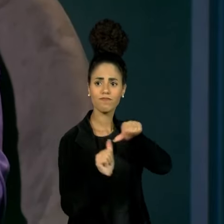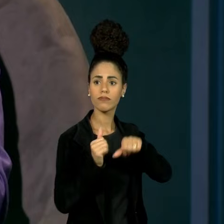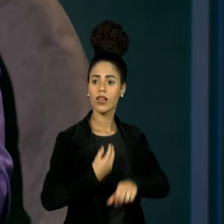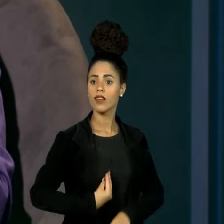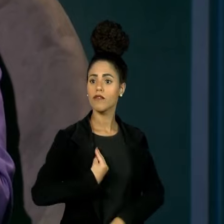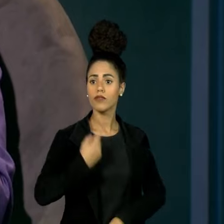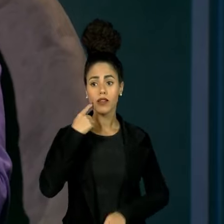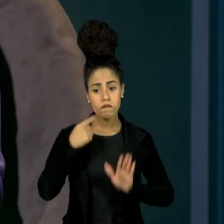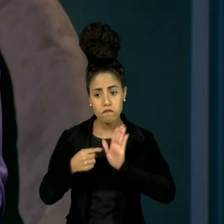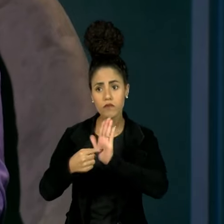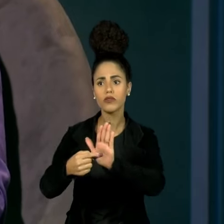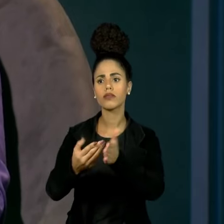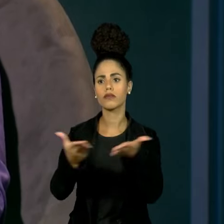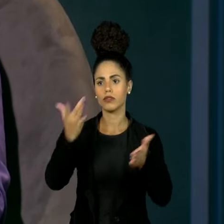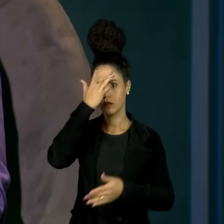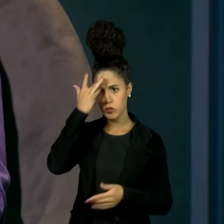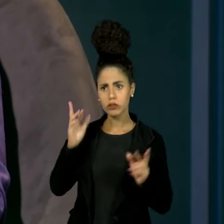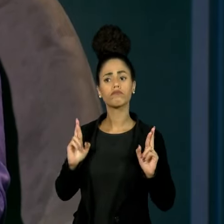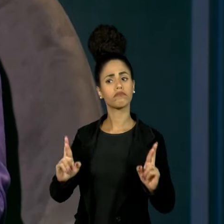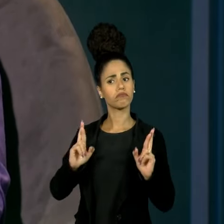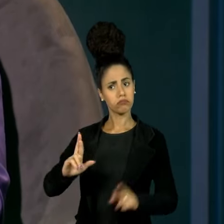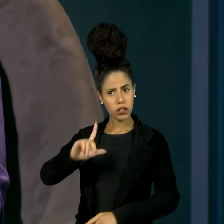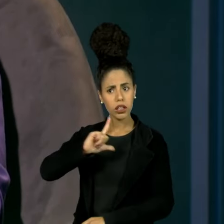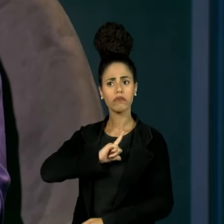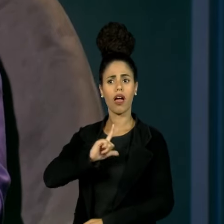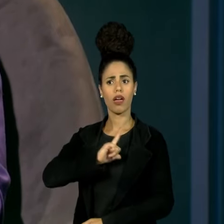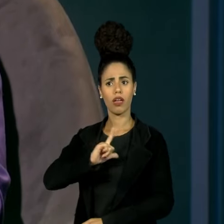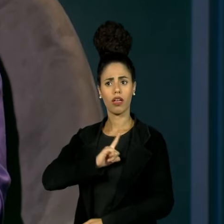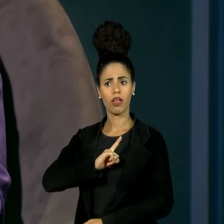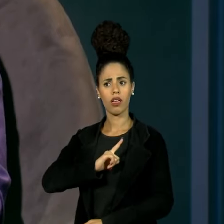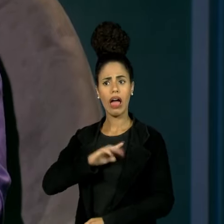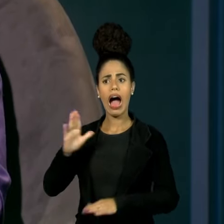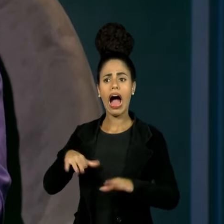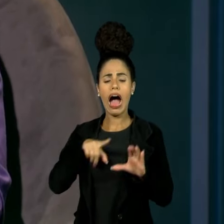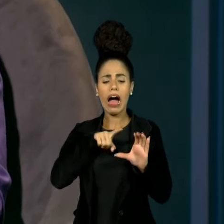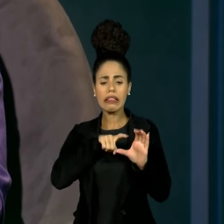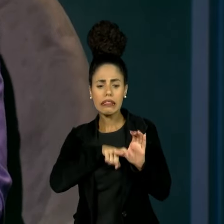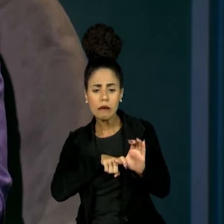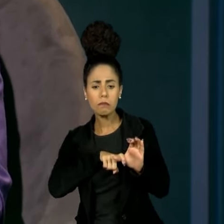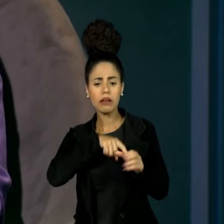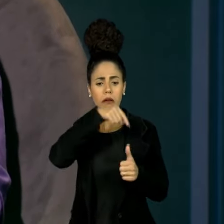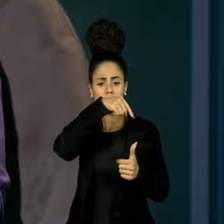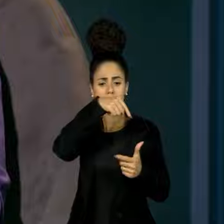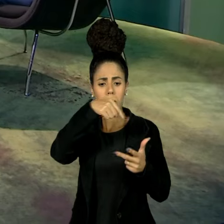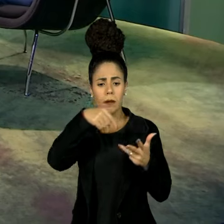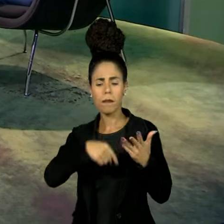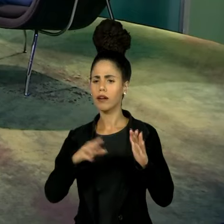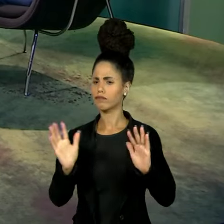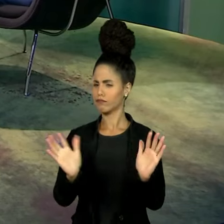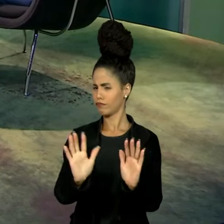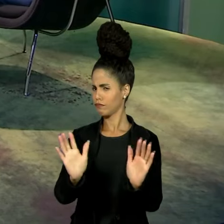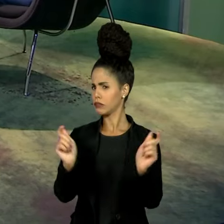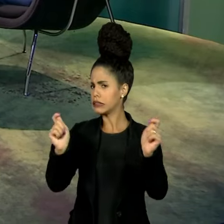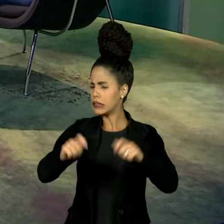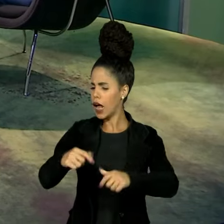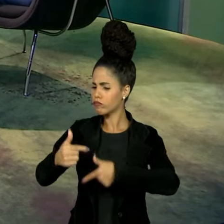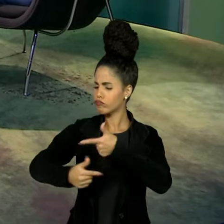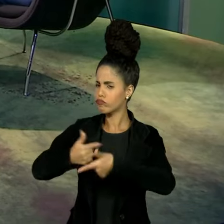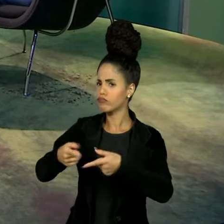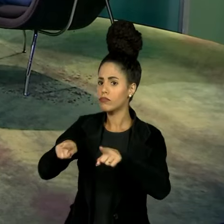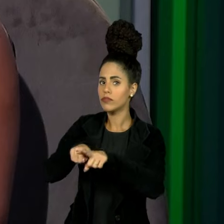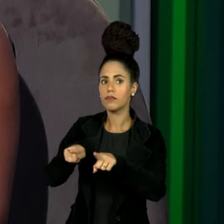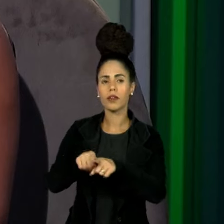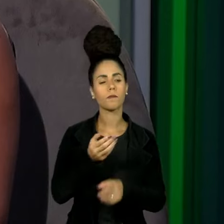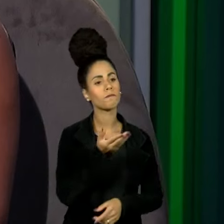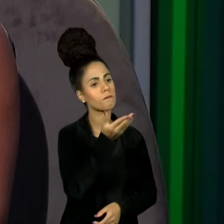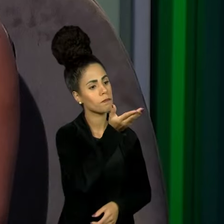mostrando para as pessoas que há esperança, que a gente não precisa só depender do emprego formal. E a Angélica também